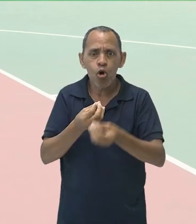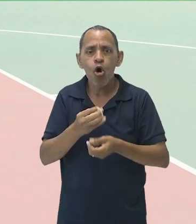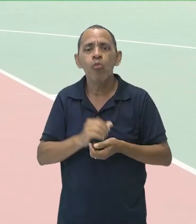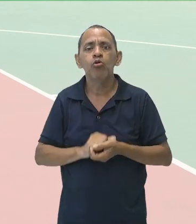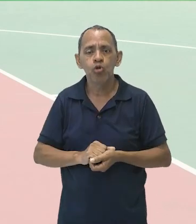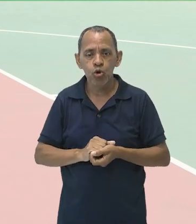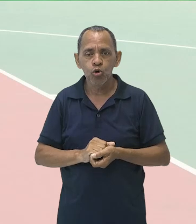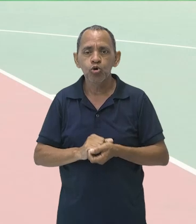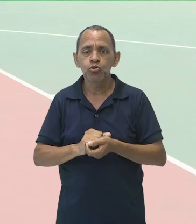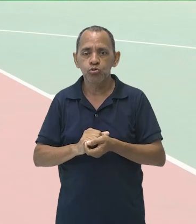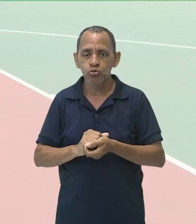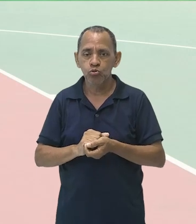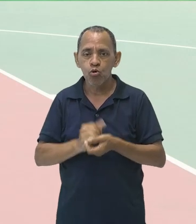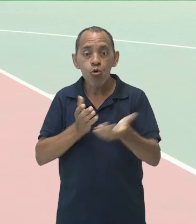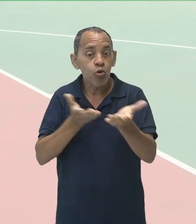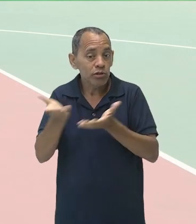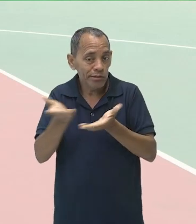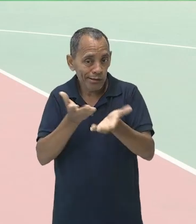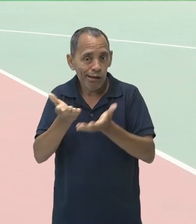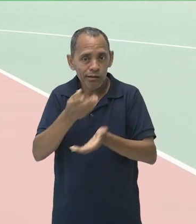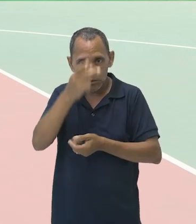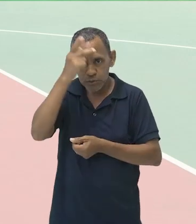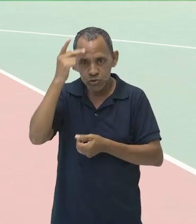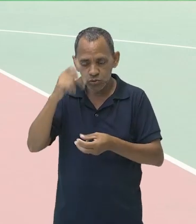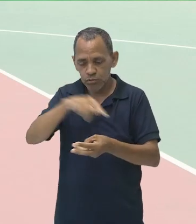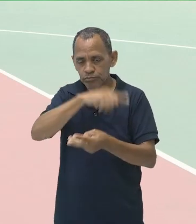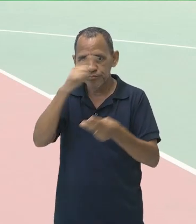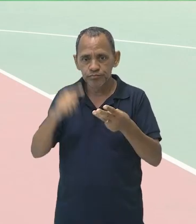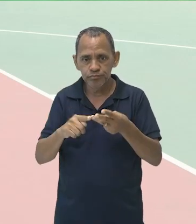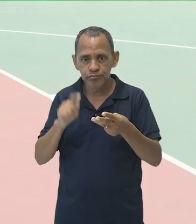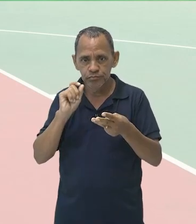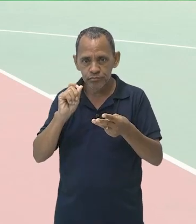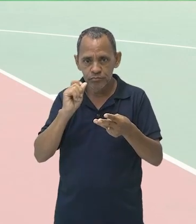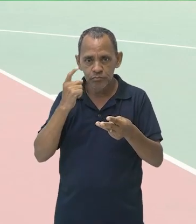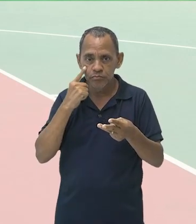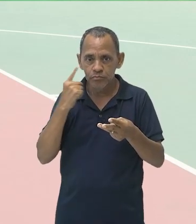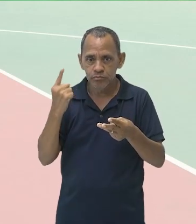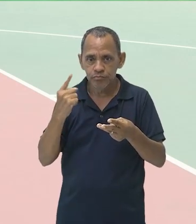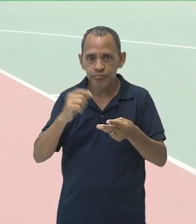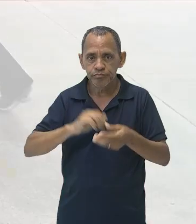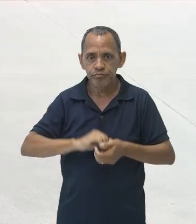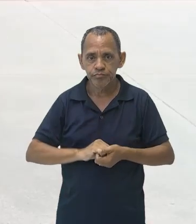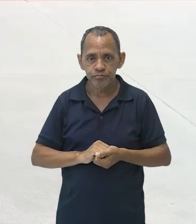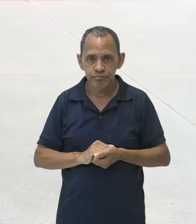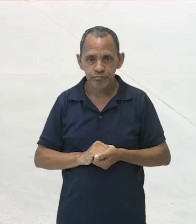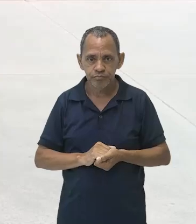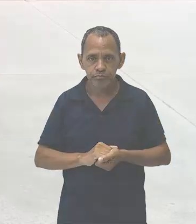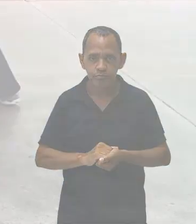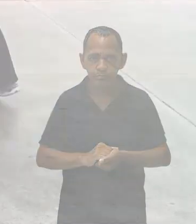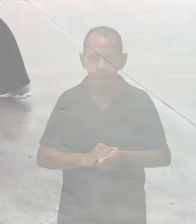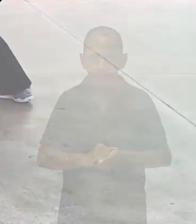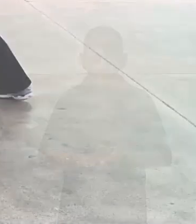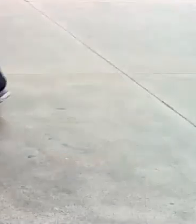frente. Vamos agora para a nossa terceira situação. Observem.